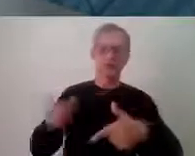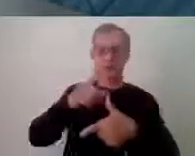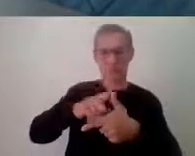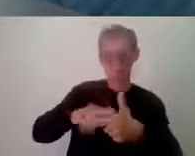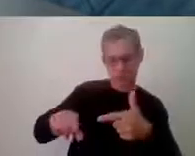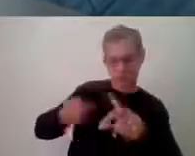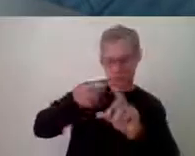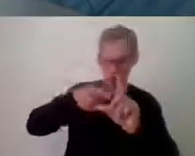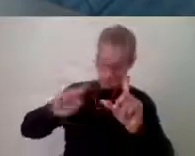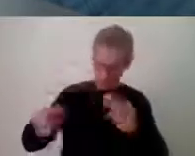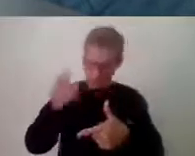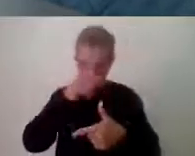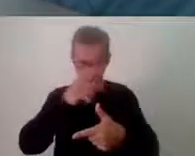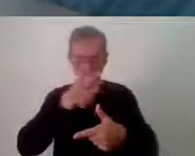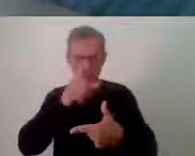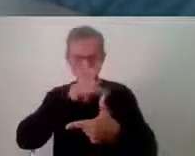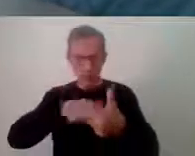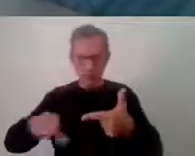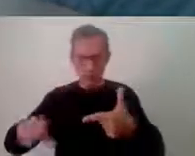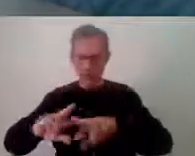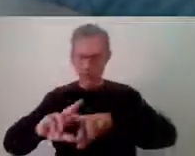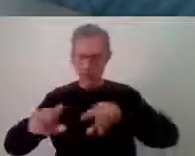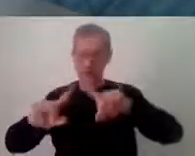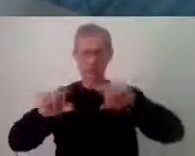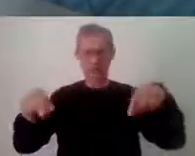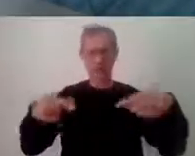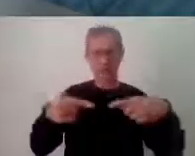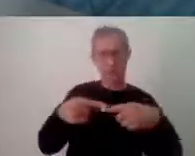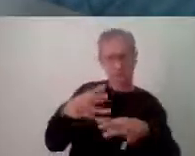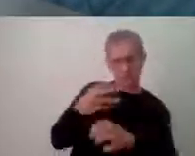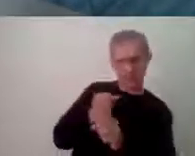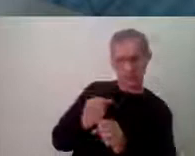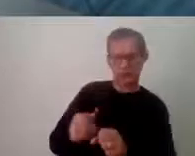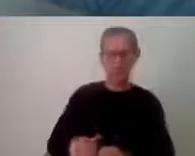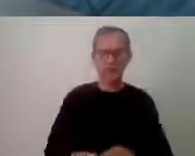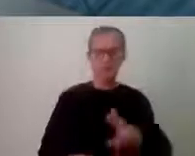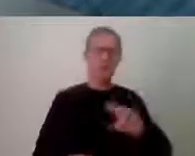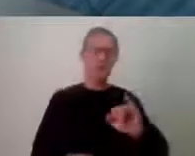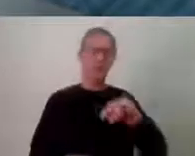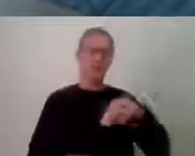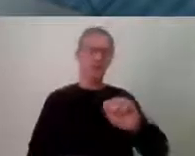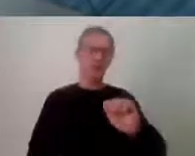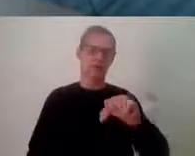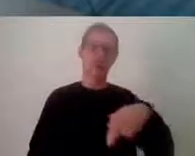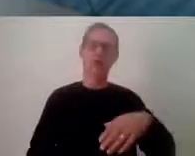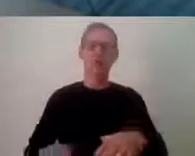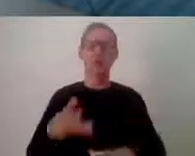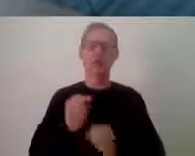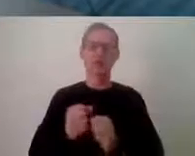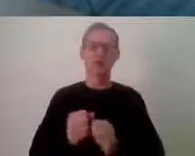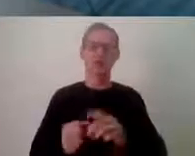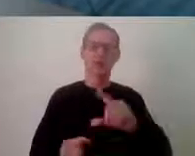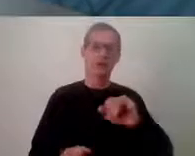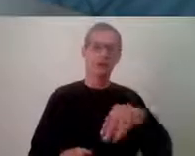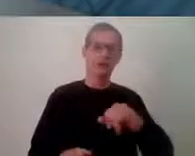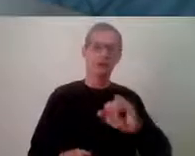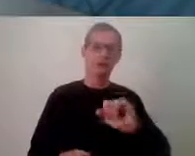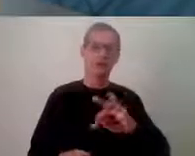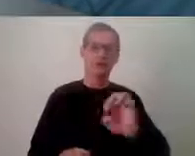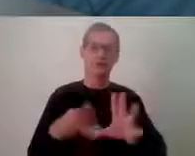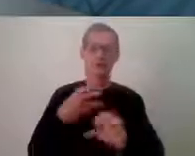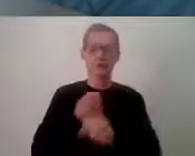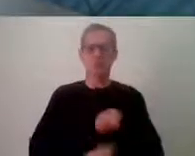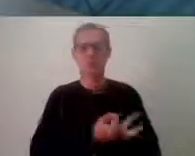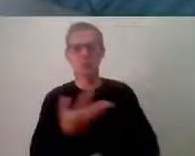uma curva e você vai dividir em muitos retângulos. A soma de Riemann consiste em você calcular o limite dessa soma quando eu tenho uma